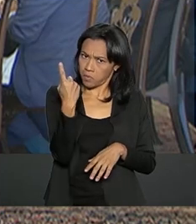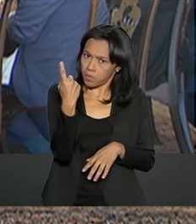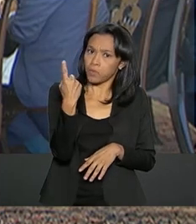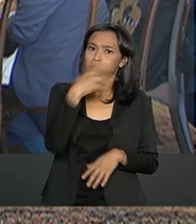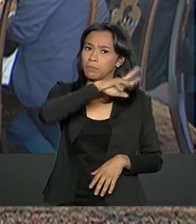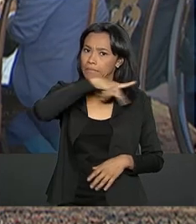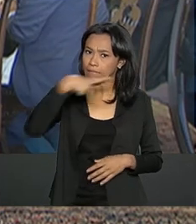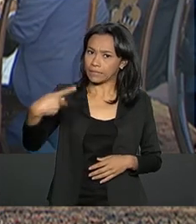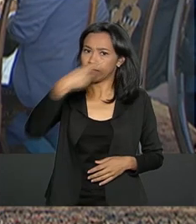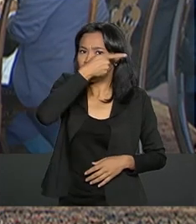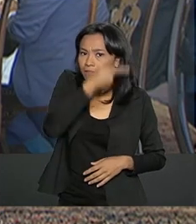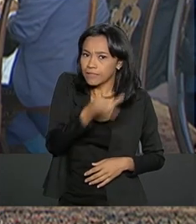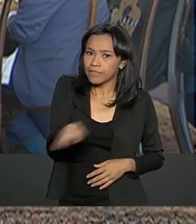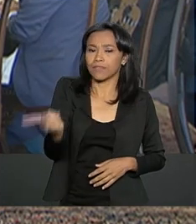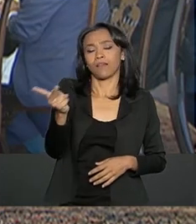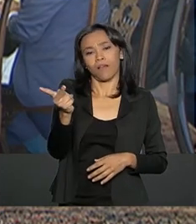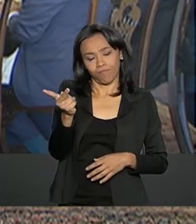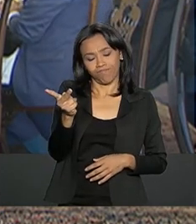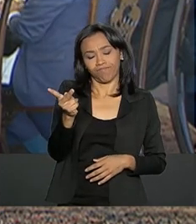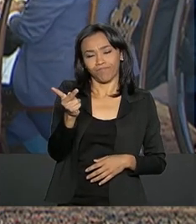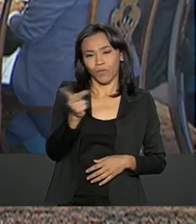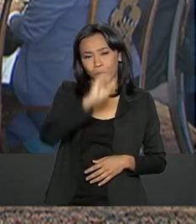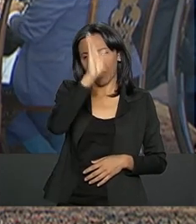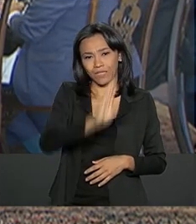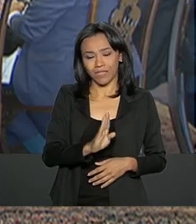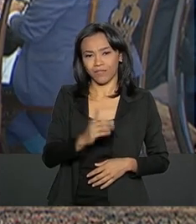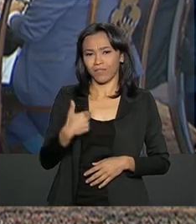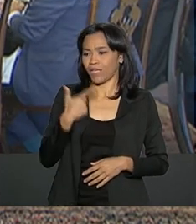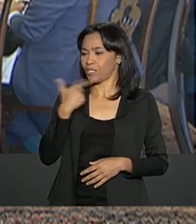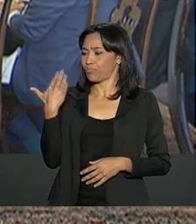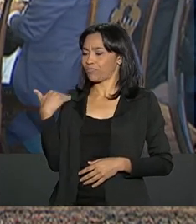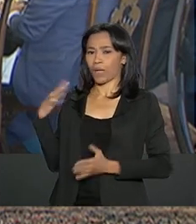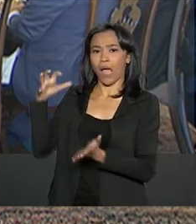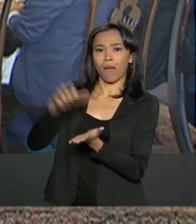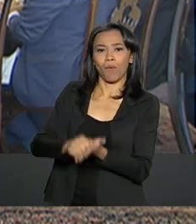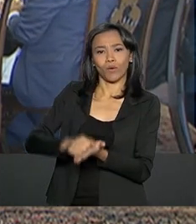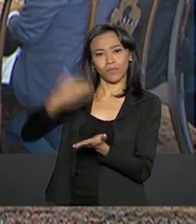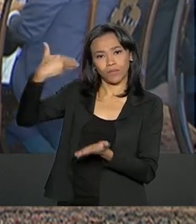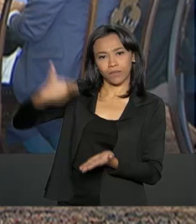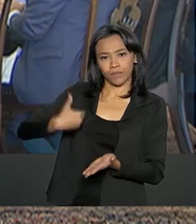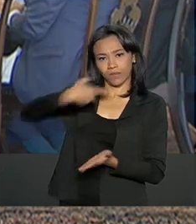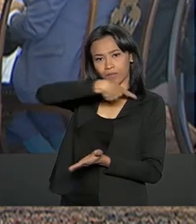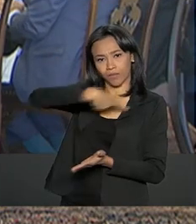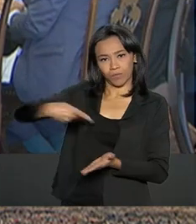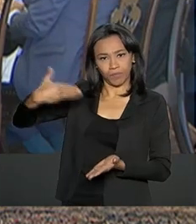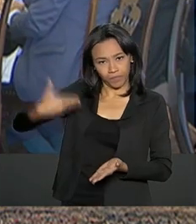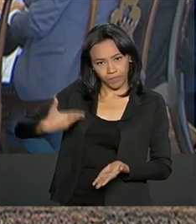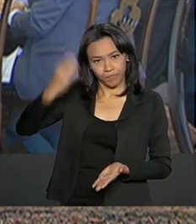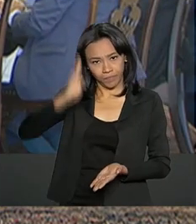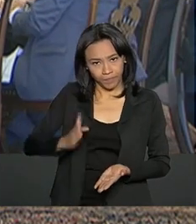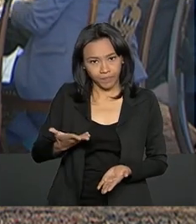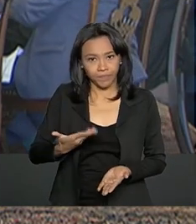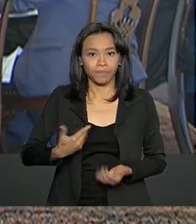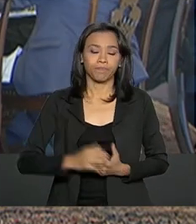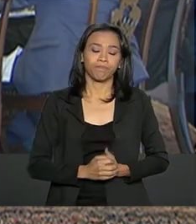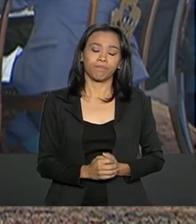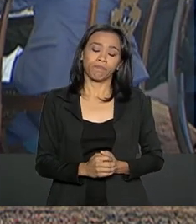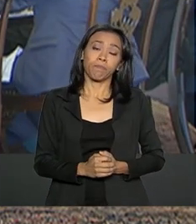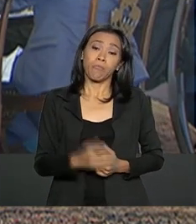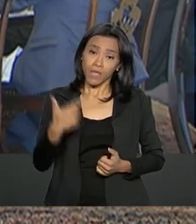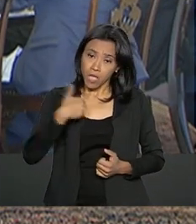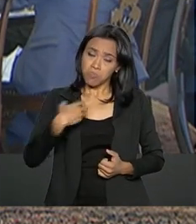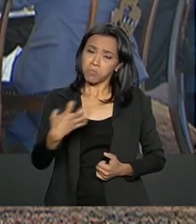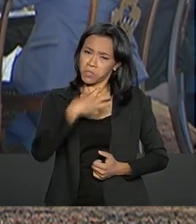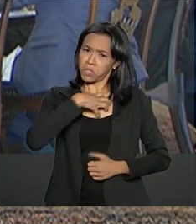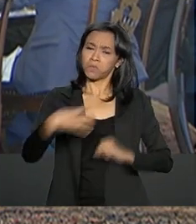a visitar-nos desde a posse, faz com que valorizemos ainda mais esse momento. Estou